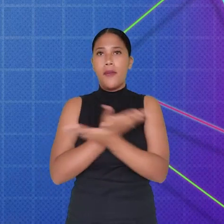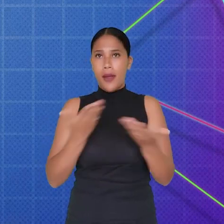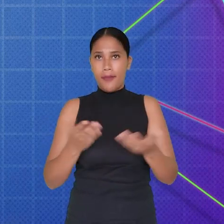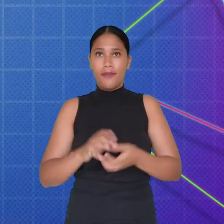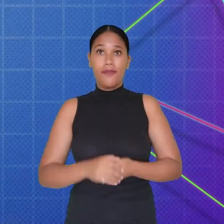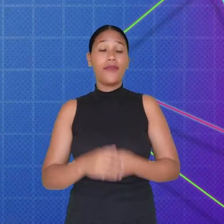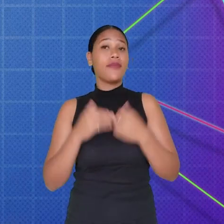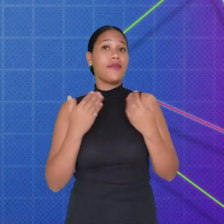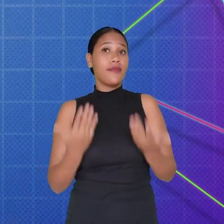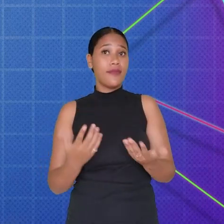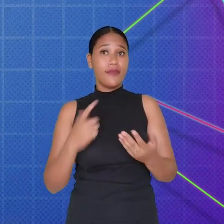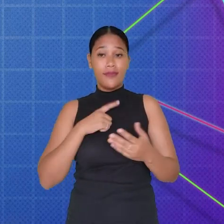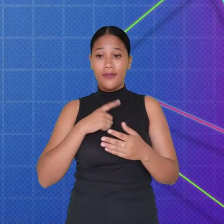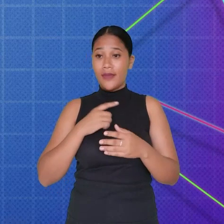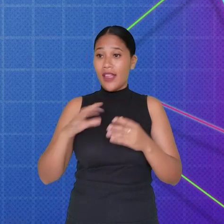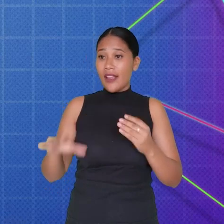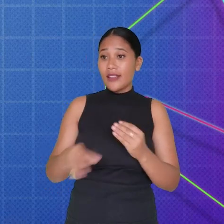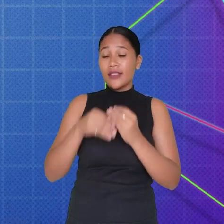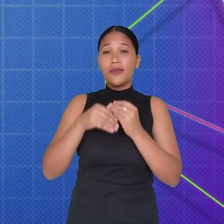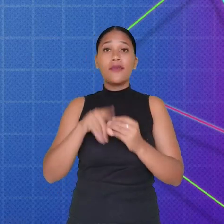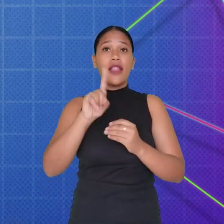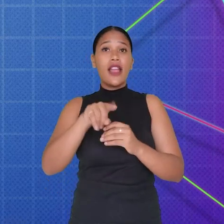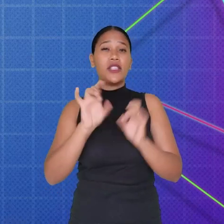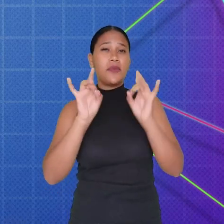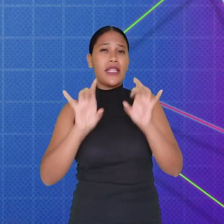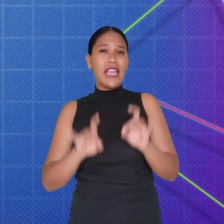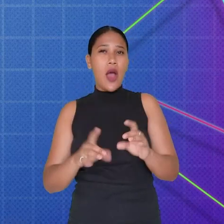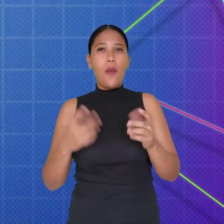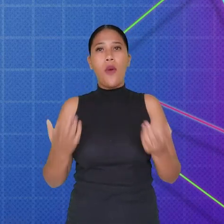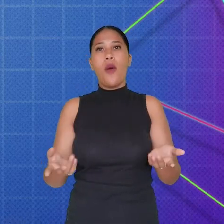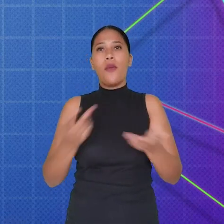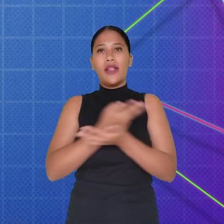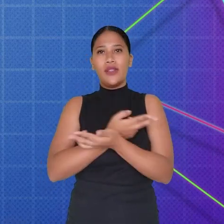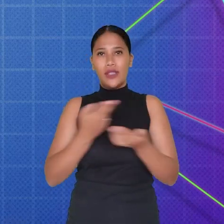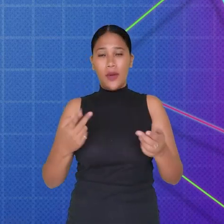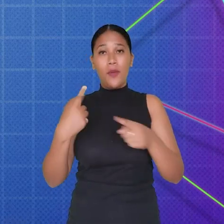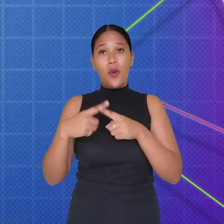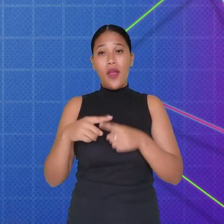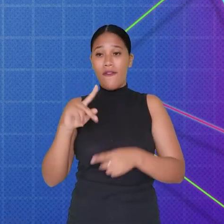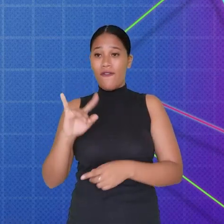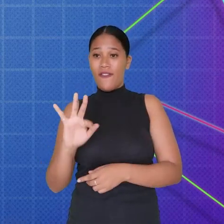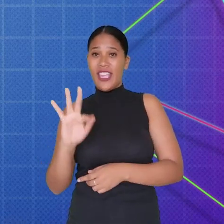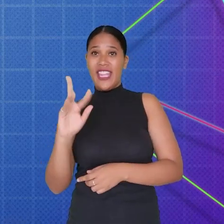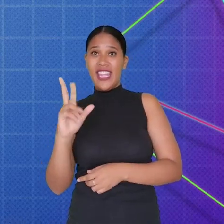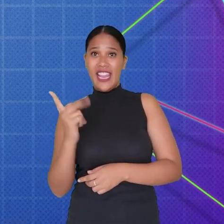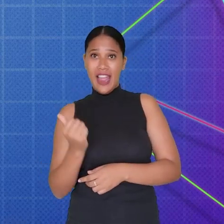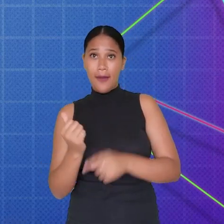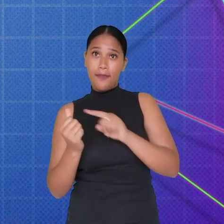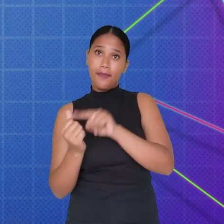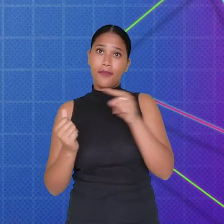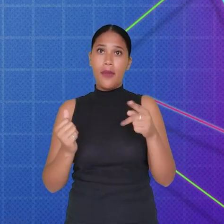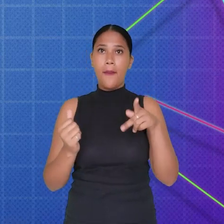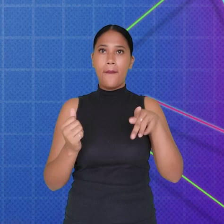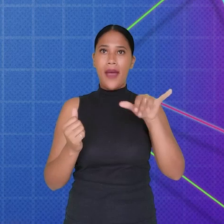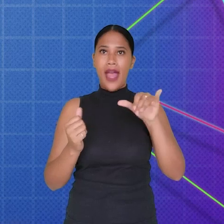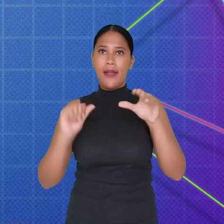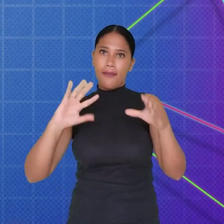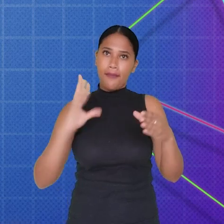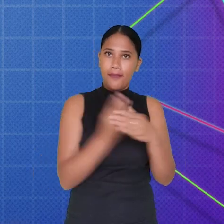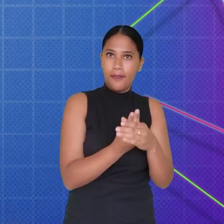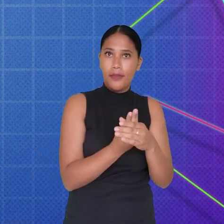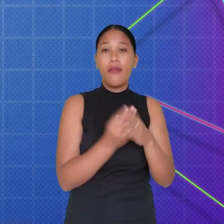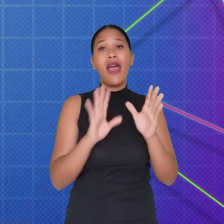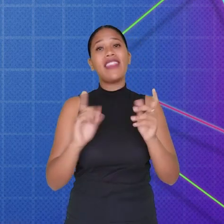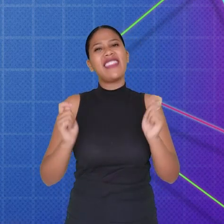como um atributo. A agregação é uma forma especial de associação, onde a classe filha é integrante da classe pai, mas